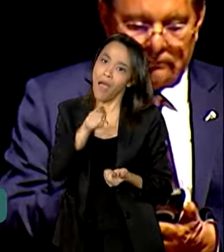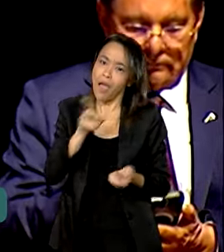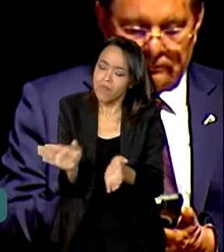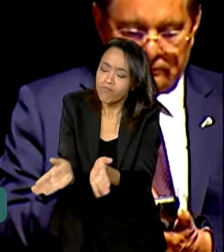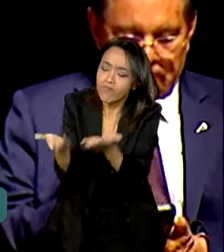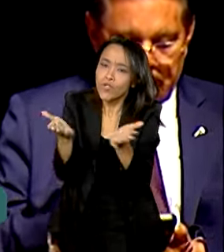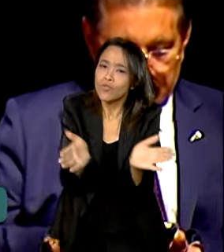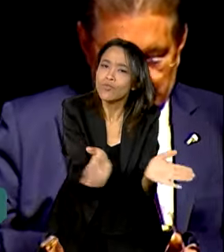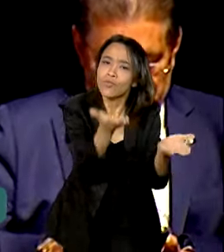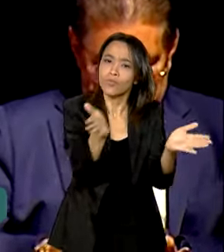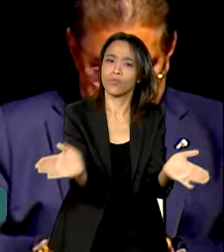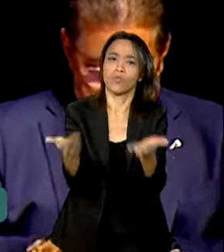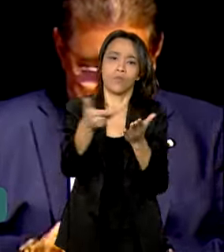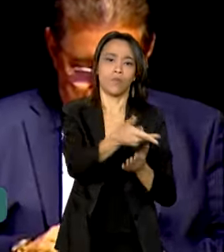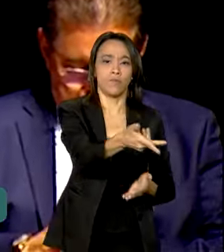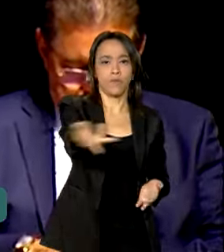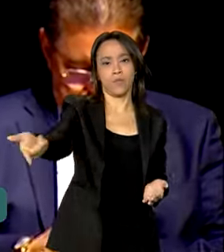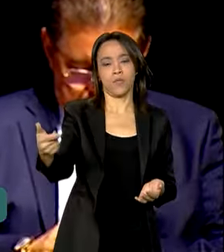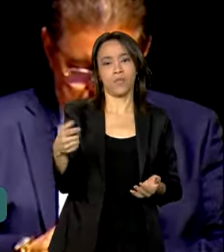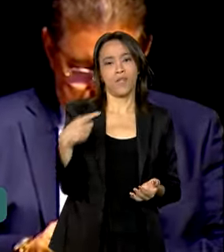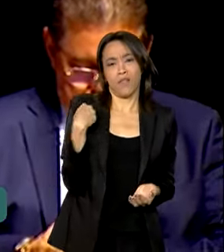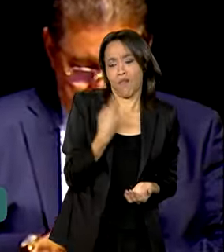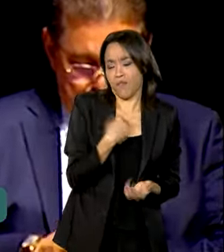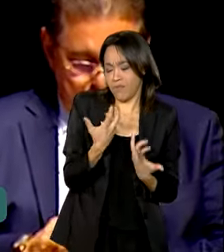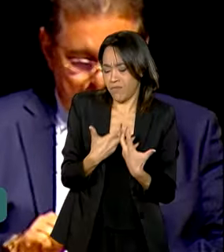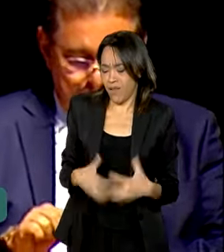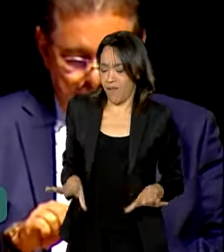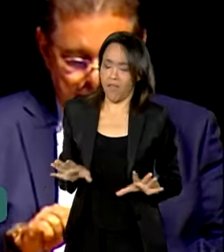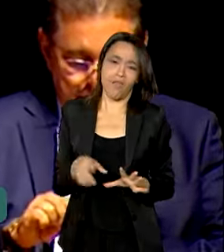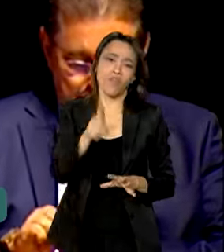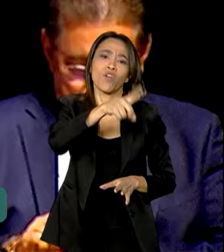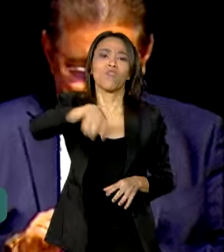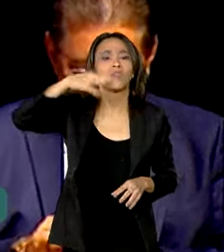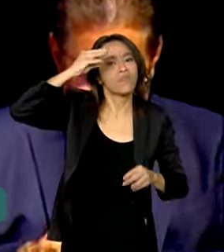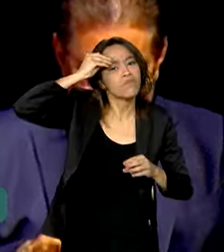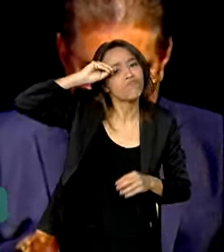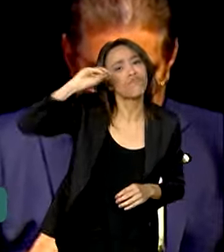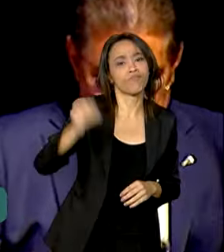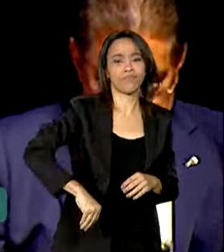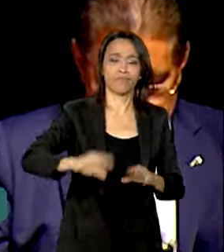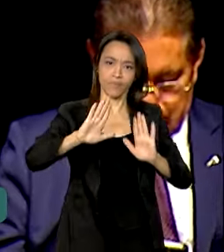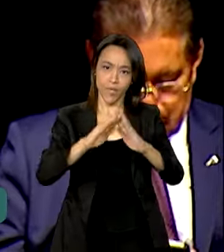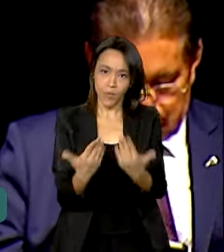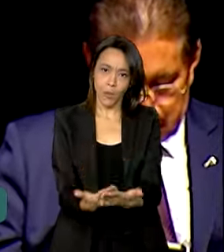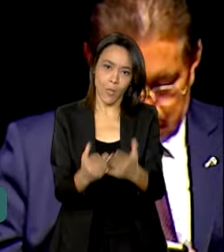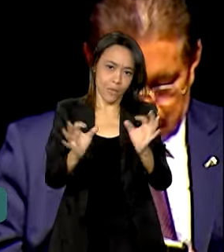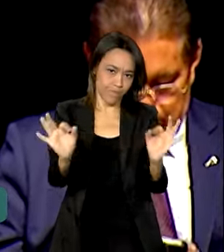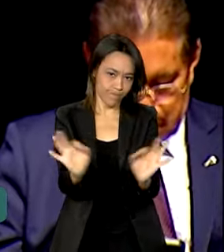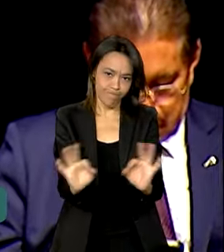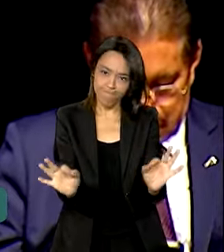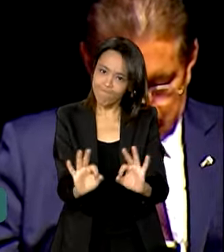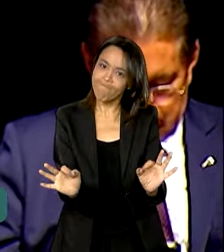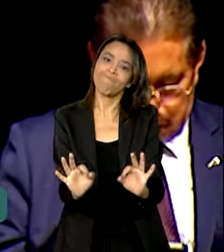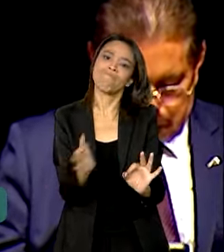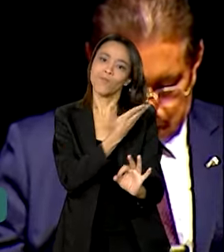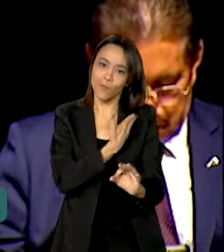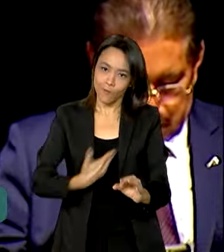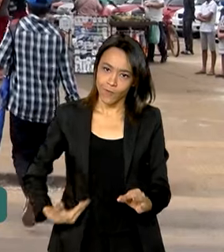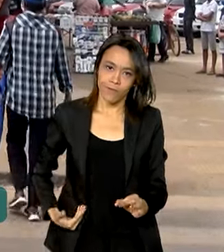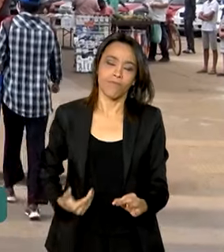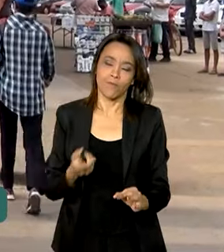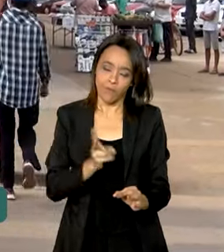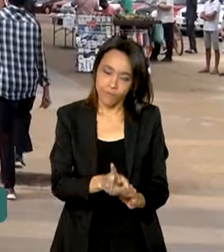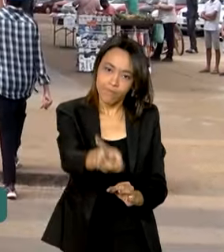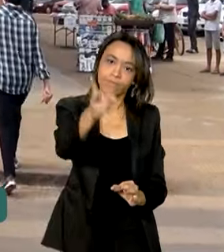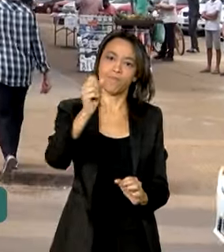incentivo para dizer que nós não queremos nenhum aluno fora da escola pública desse país.